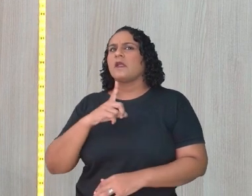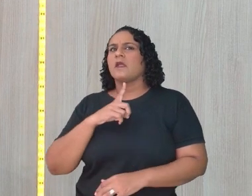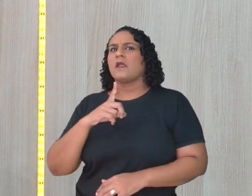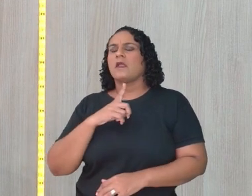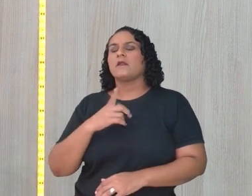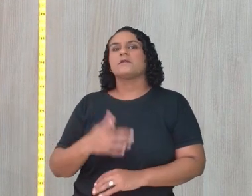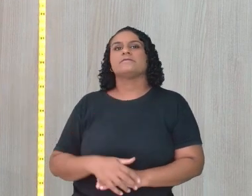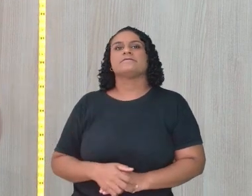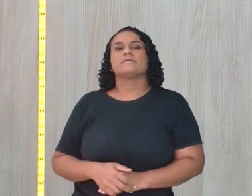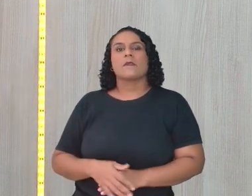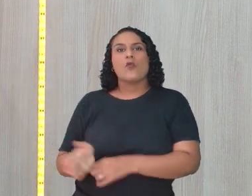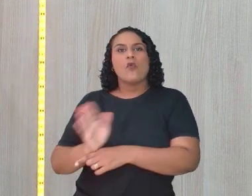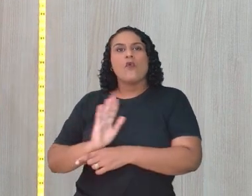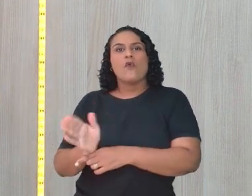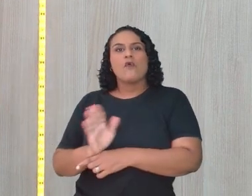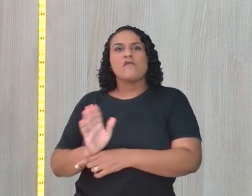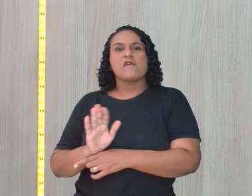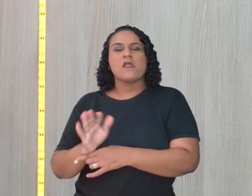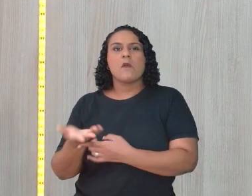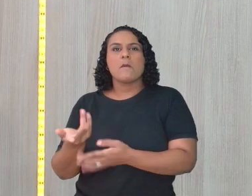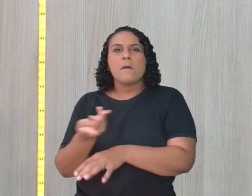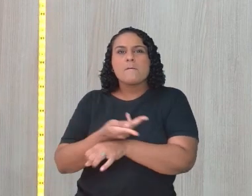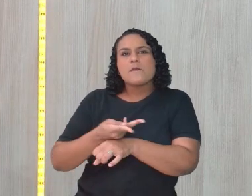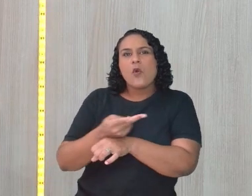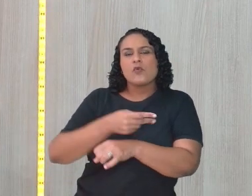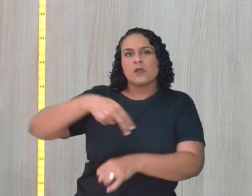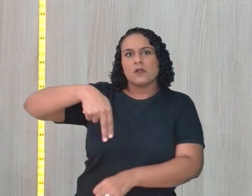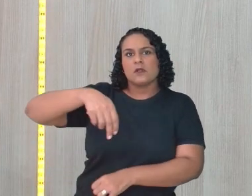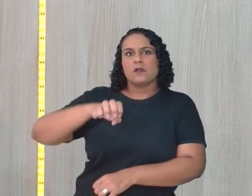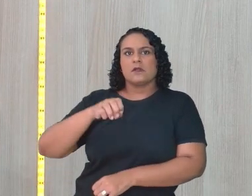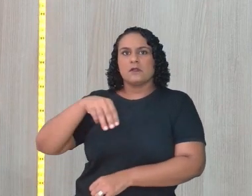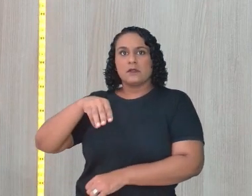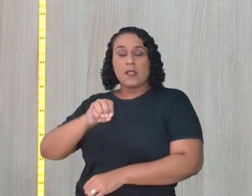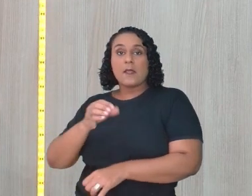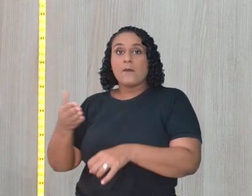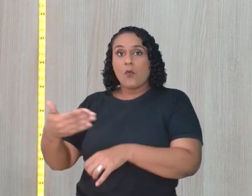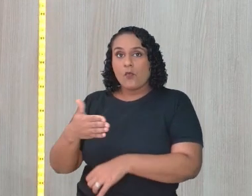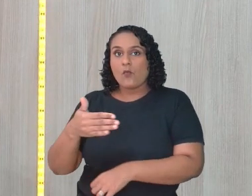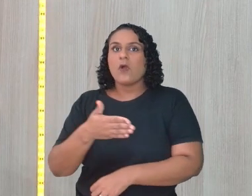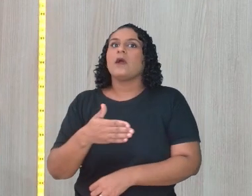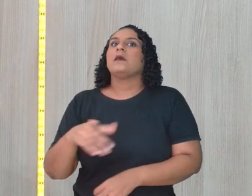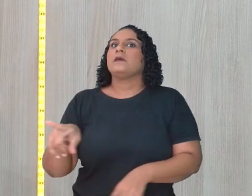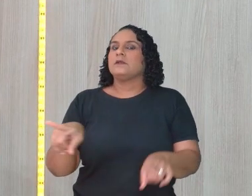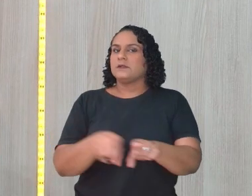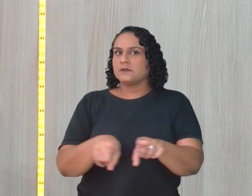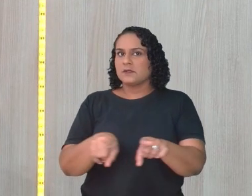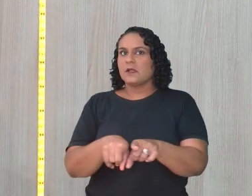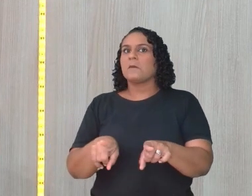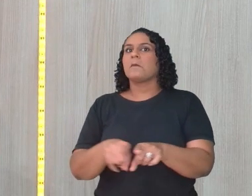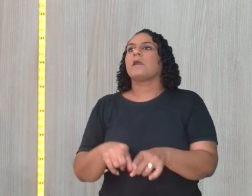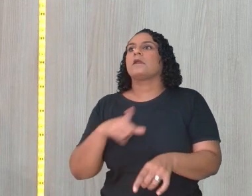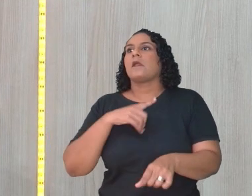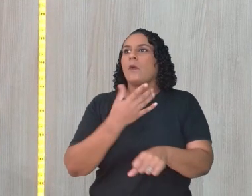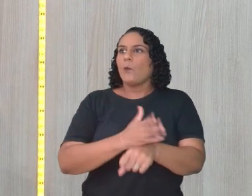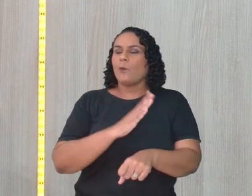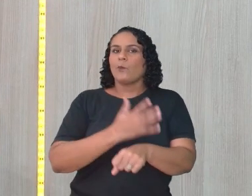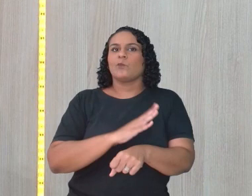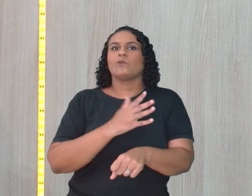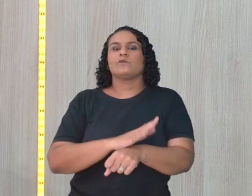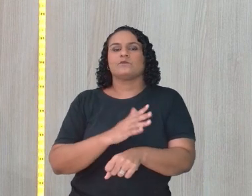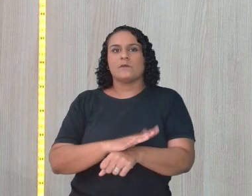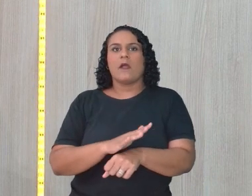Procurando Nemo, vocês vão ver logo que professora, então já sei qual é. Ela também realiza esse tipo de atividade em relação